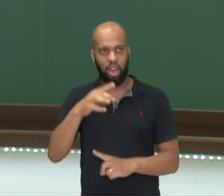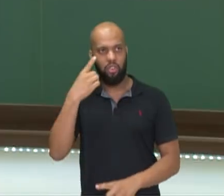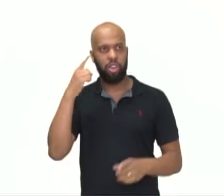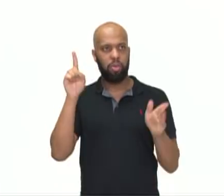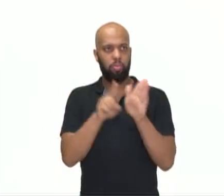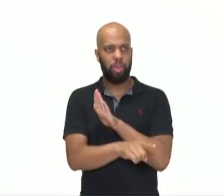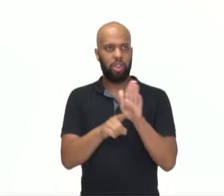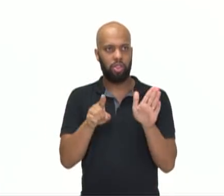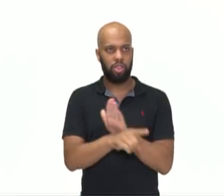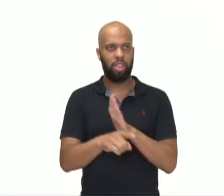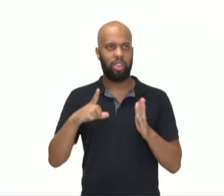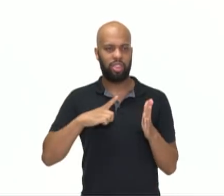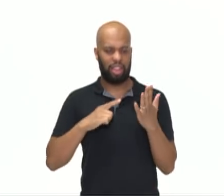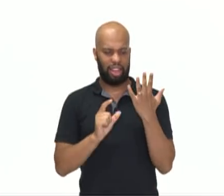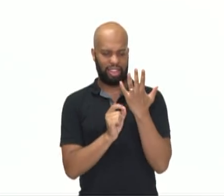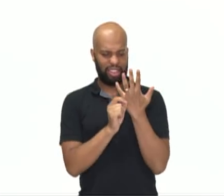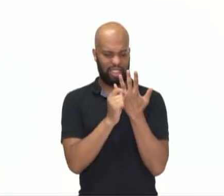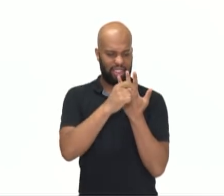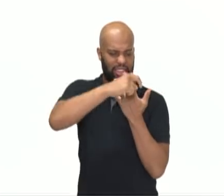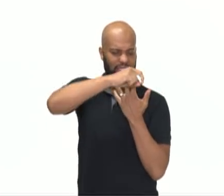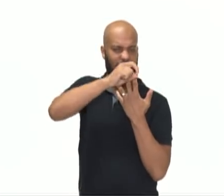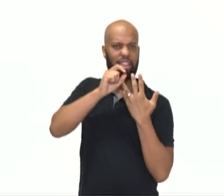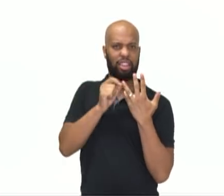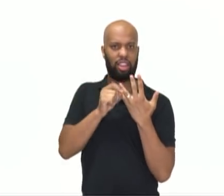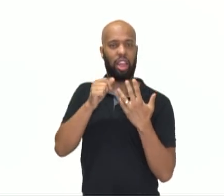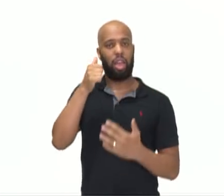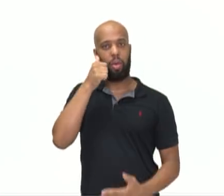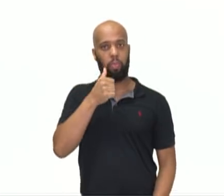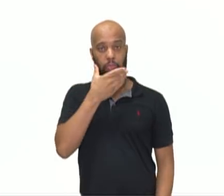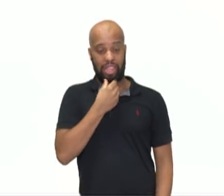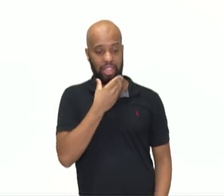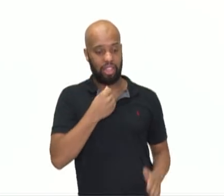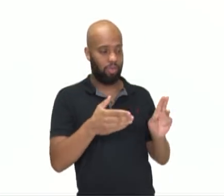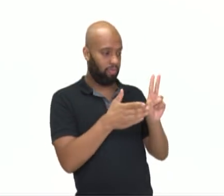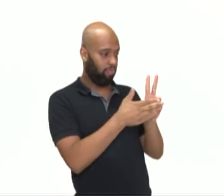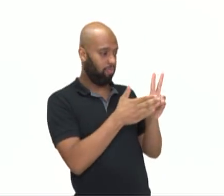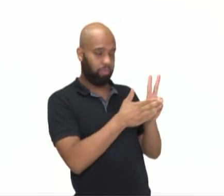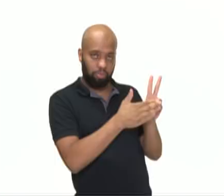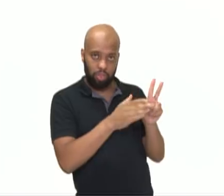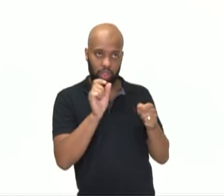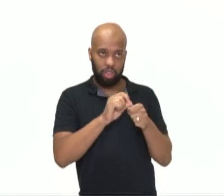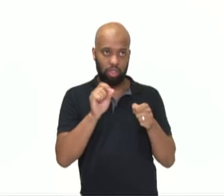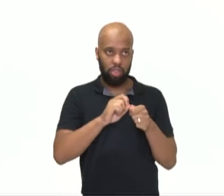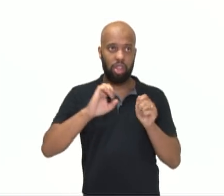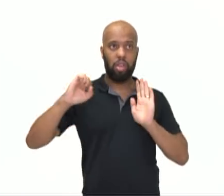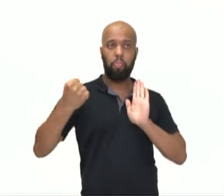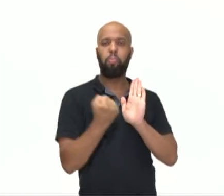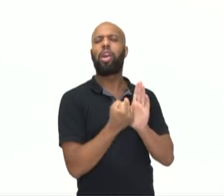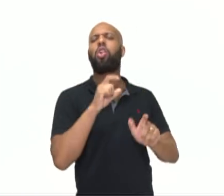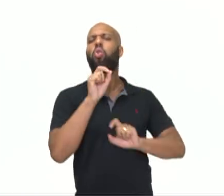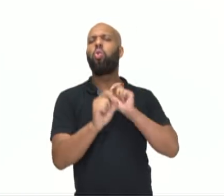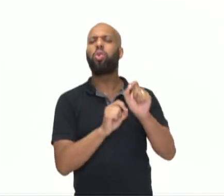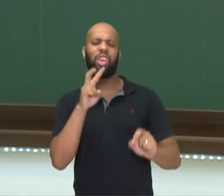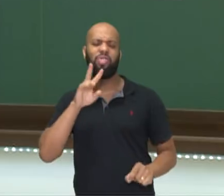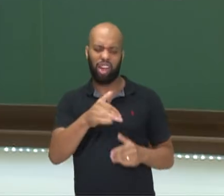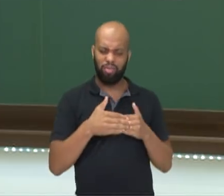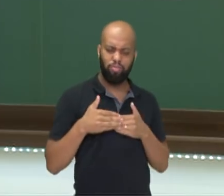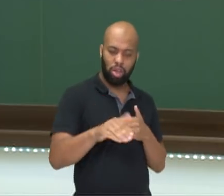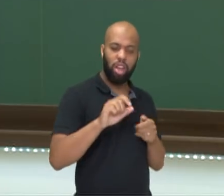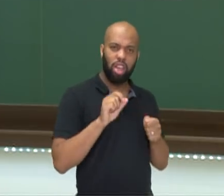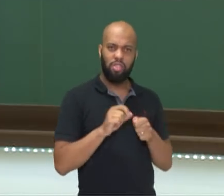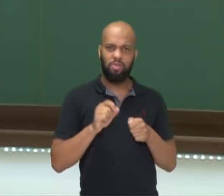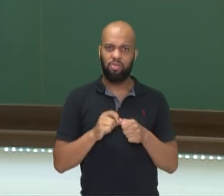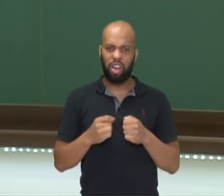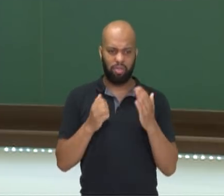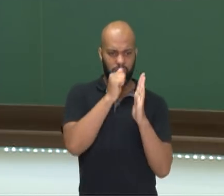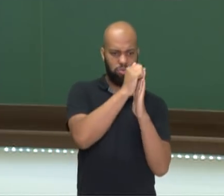a tucandeira. É um ritual feito pelos meninos do povo indígena Sataré Maué. E marca então o que marca esse ritual da